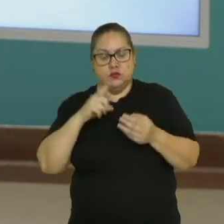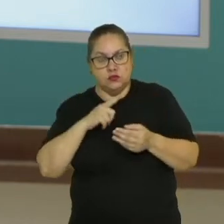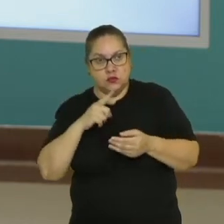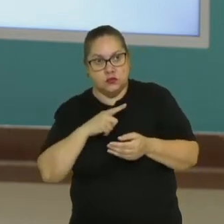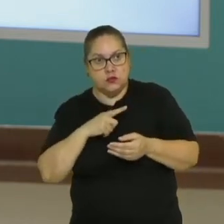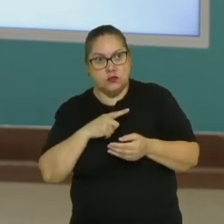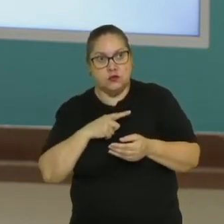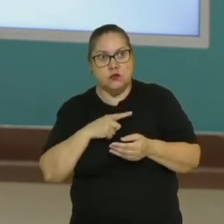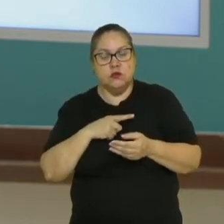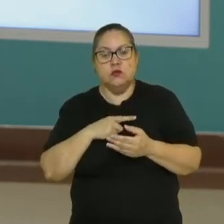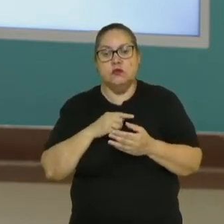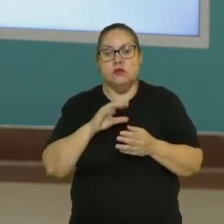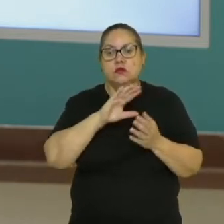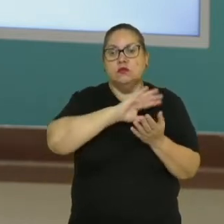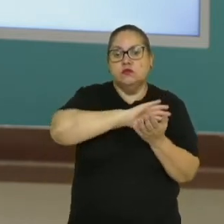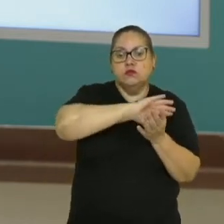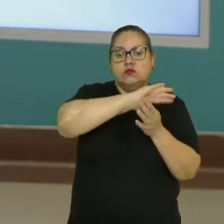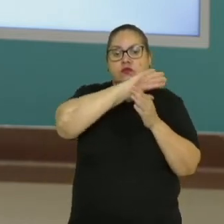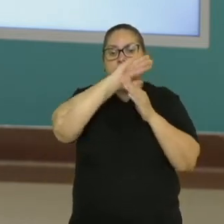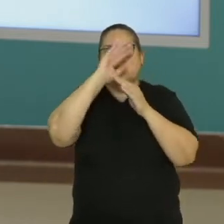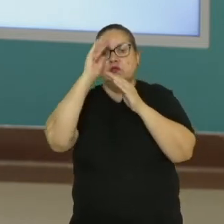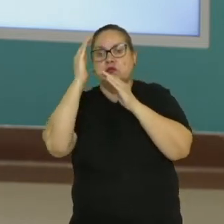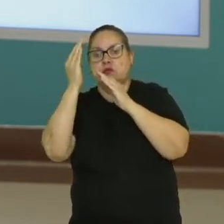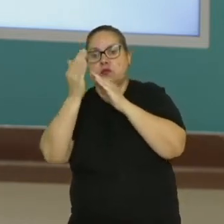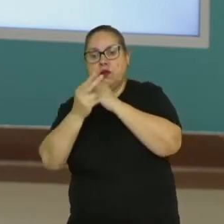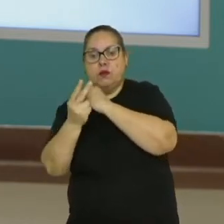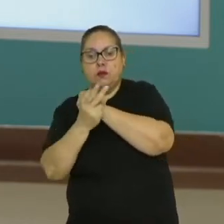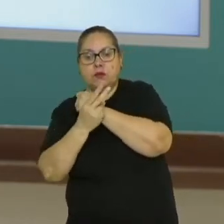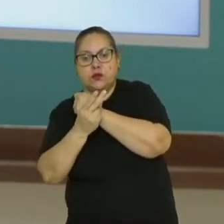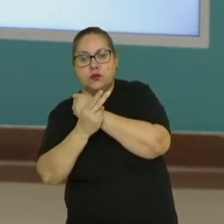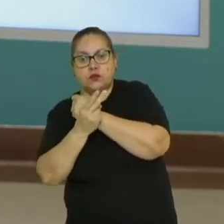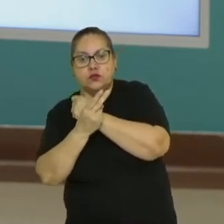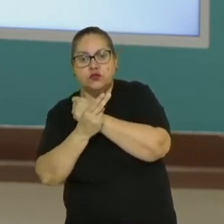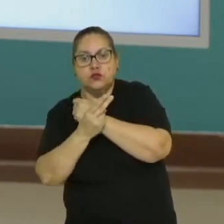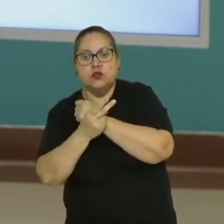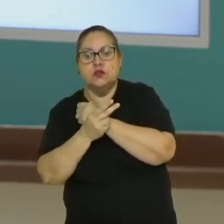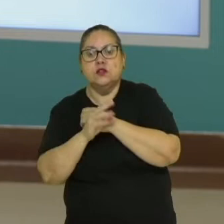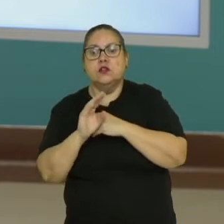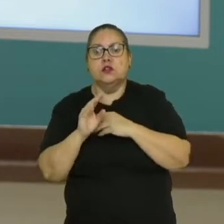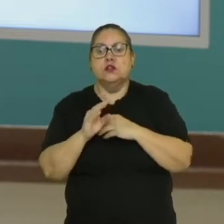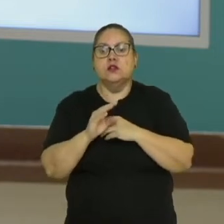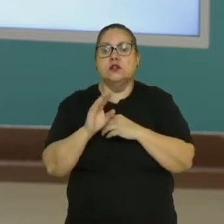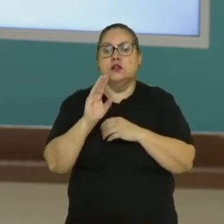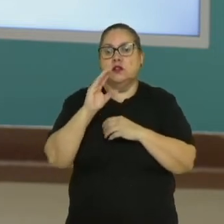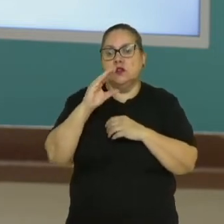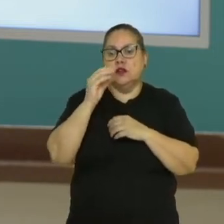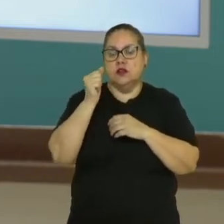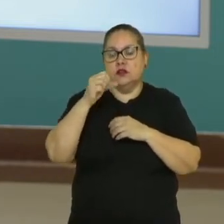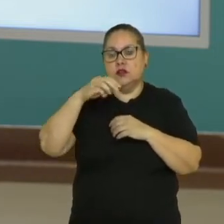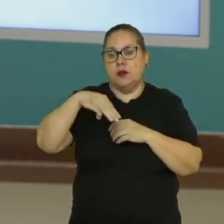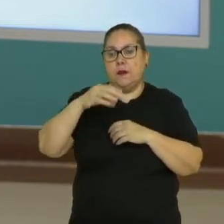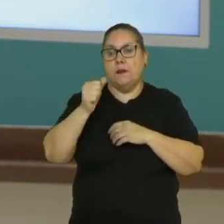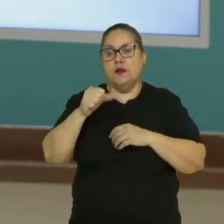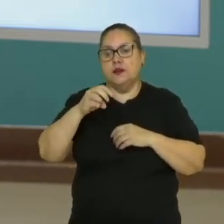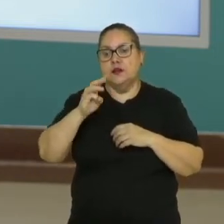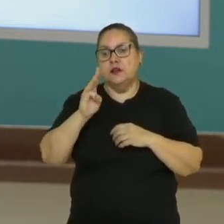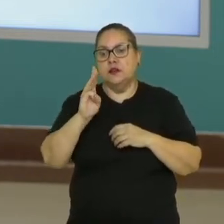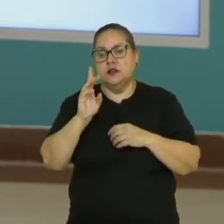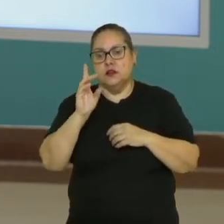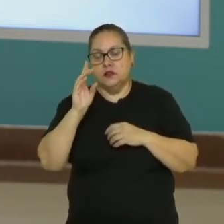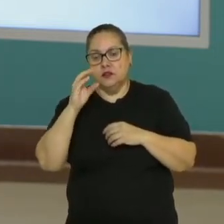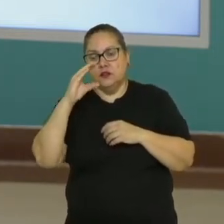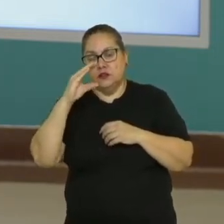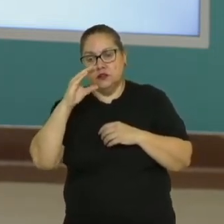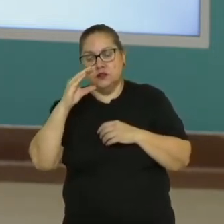ele forma uma camada, que é muito importante e muito famosa, chamada camada de ozônio. Como